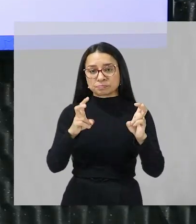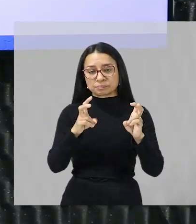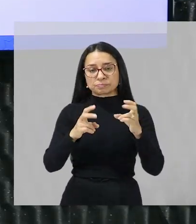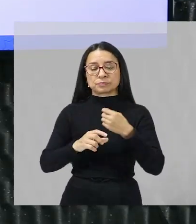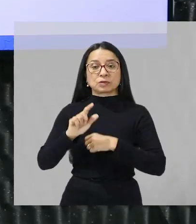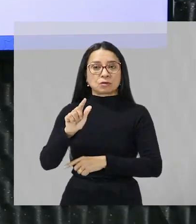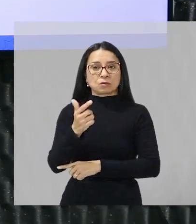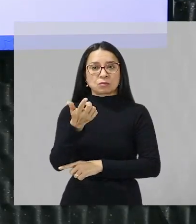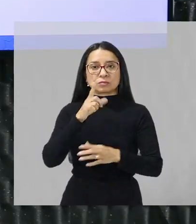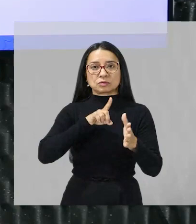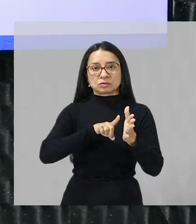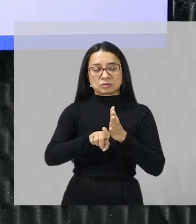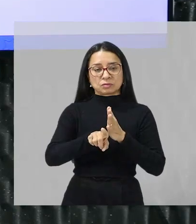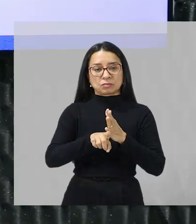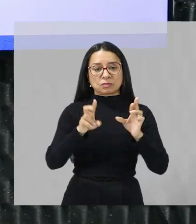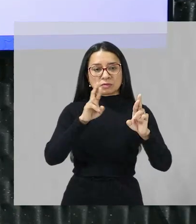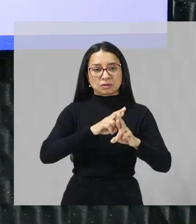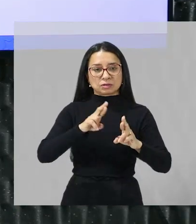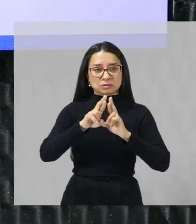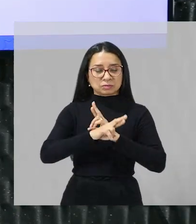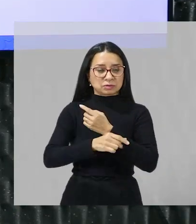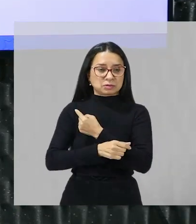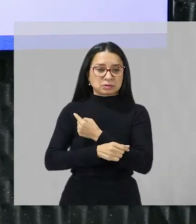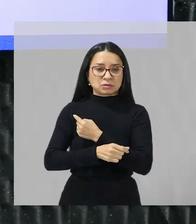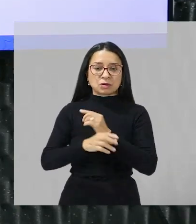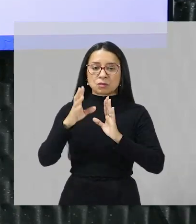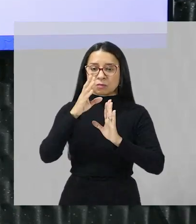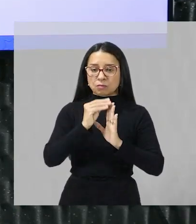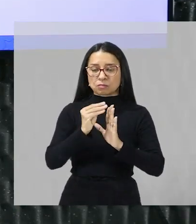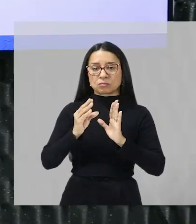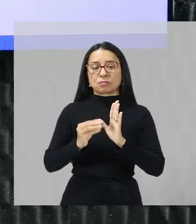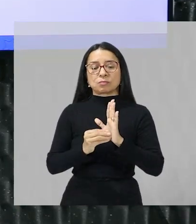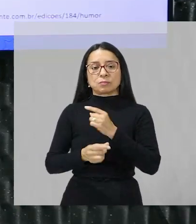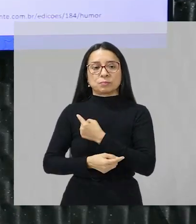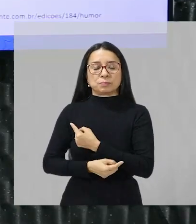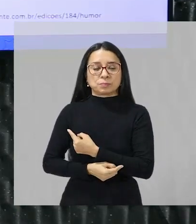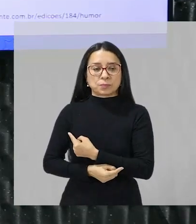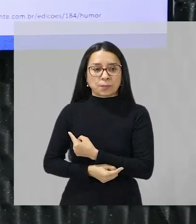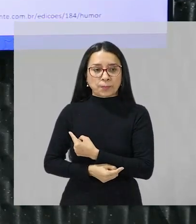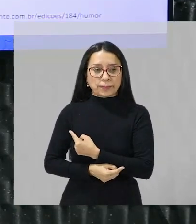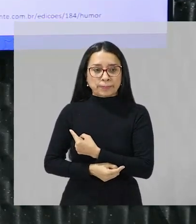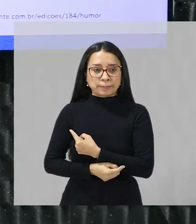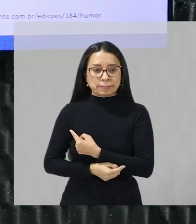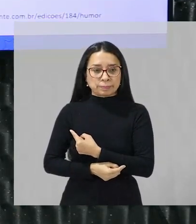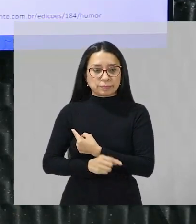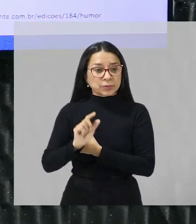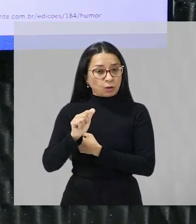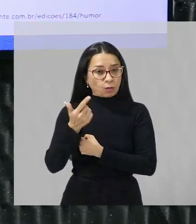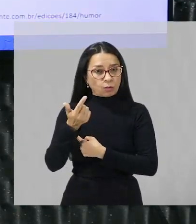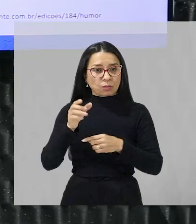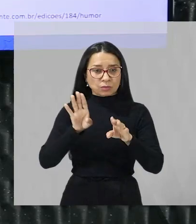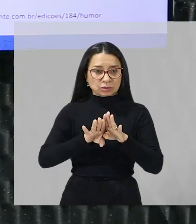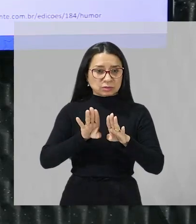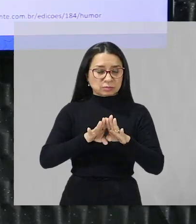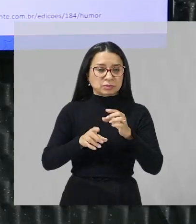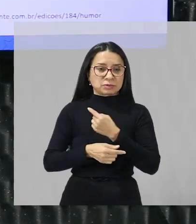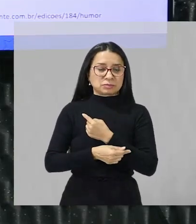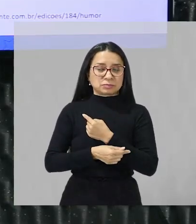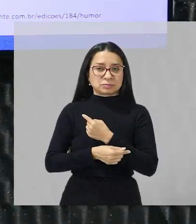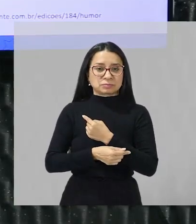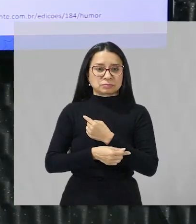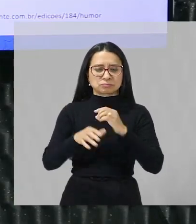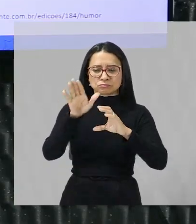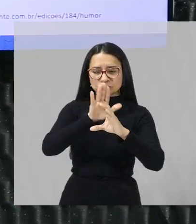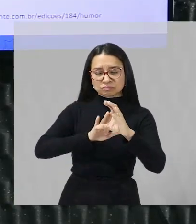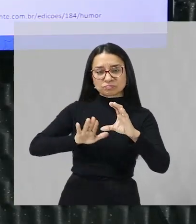próxima questão sobre o conteúdo preconceito, discriminação e segregação. A próxima é uma charge. Aí eu vou te dar uma dica,